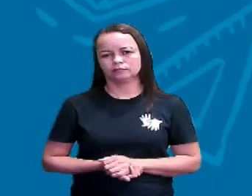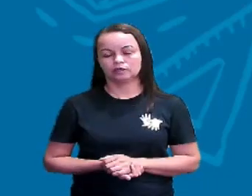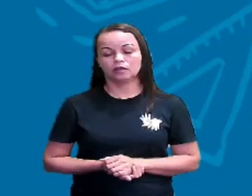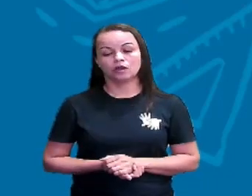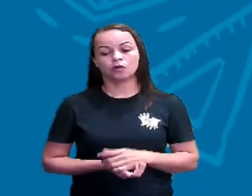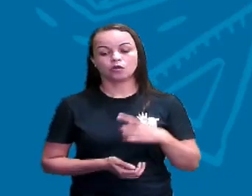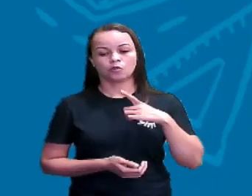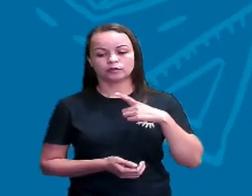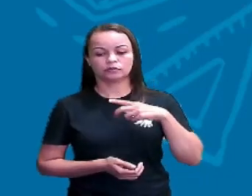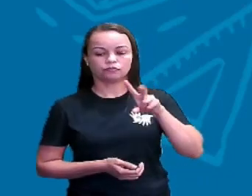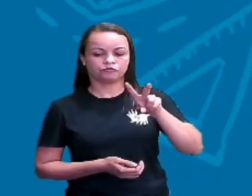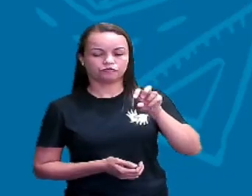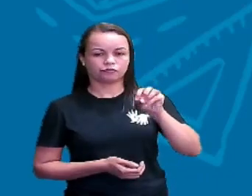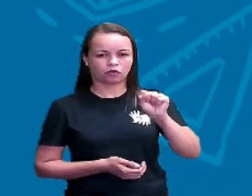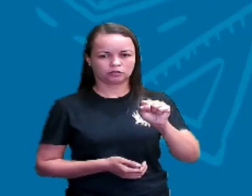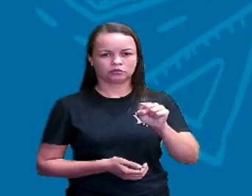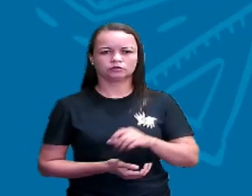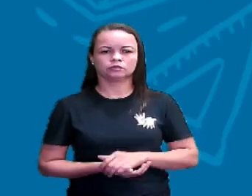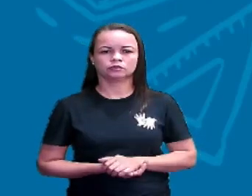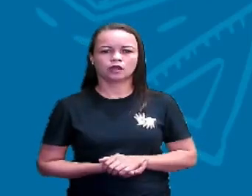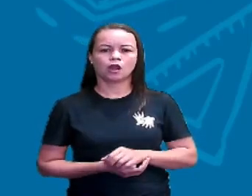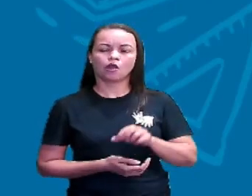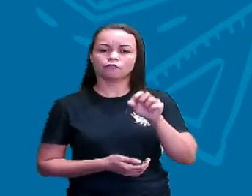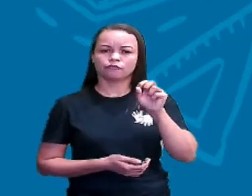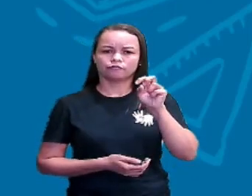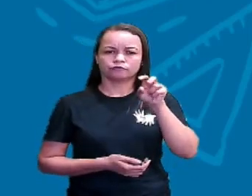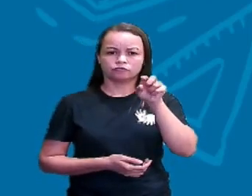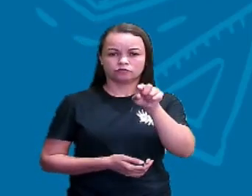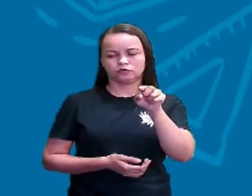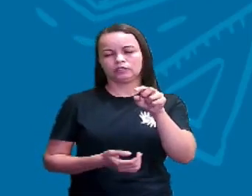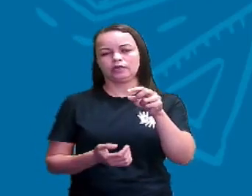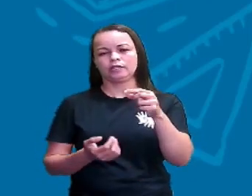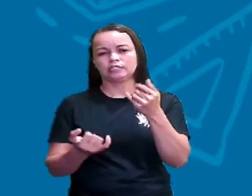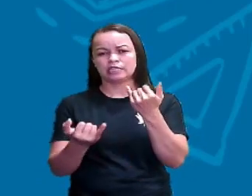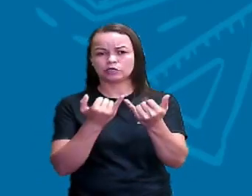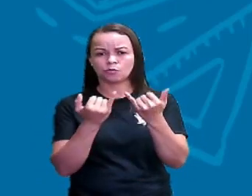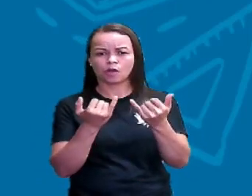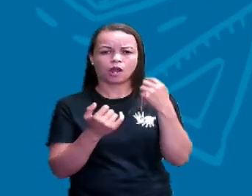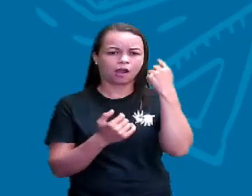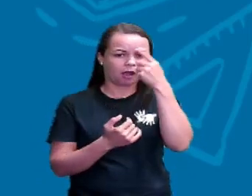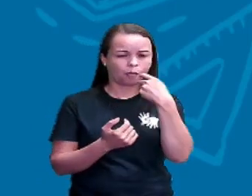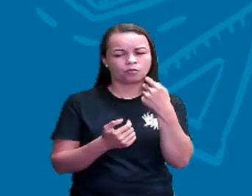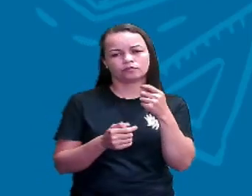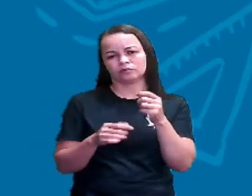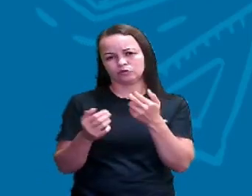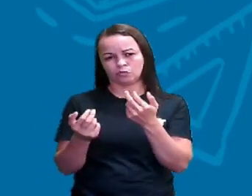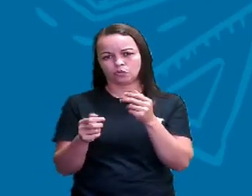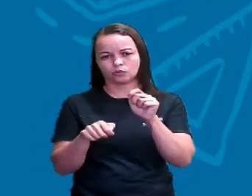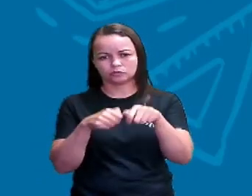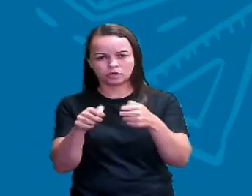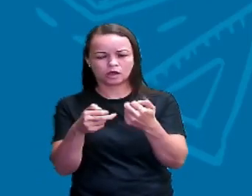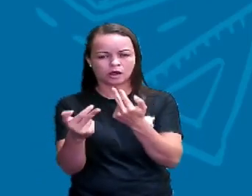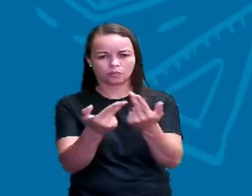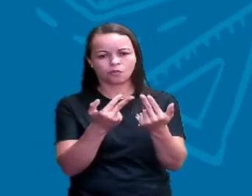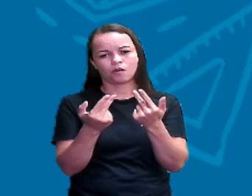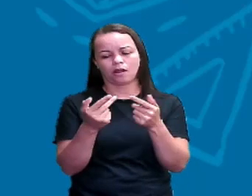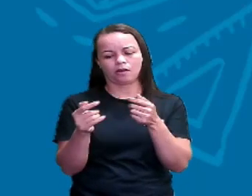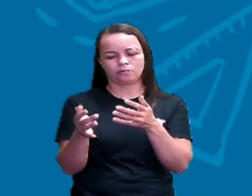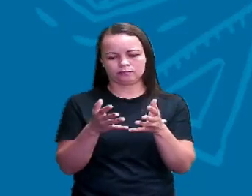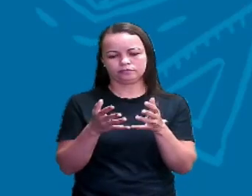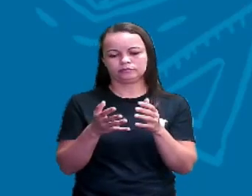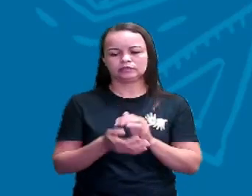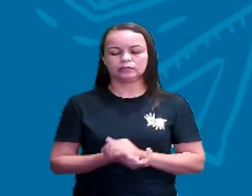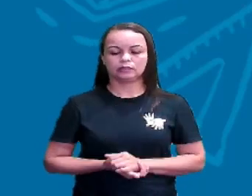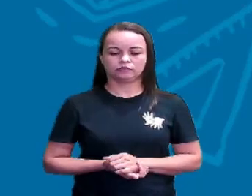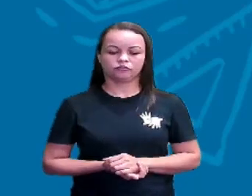sos idêntico. Vós tenéis su misma cara. Se fosse o tu, tu